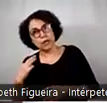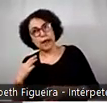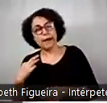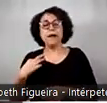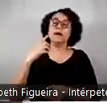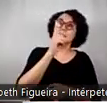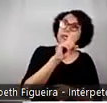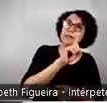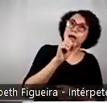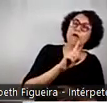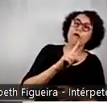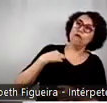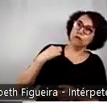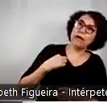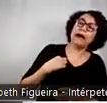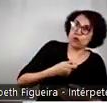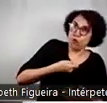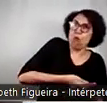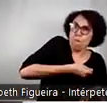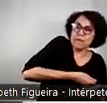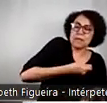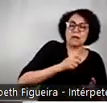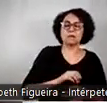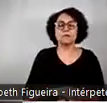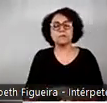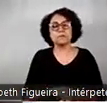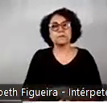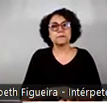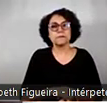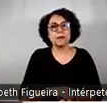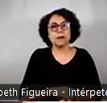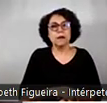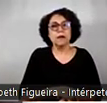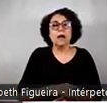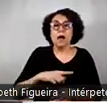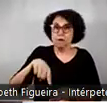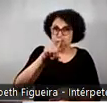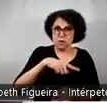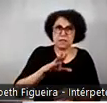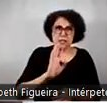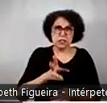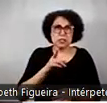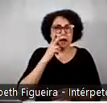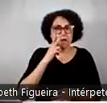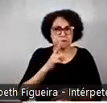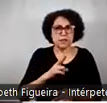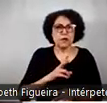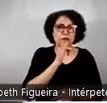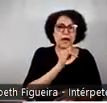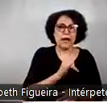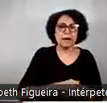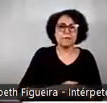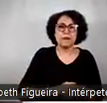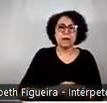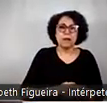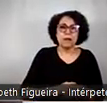são consideradas apátridas, né, que não são consideradas de nenhum estado. Não sei se vocês já escutaram falar da Mahamaya, mas eu vou falar um pouquinho,